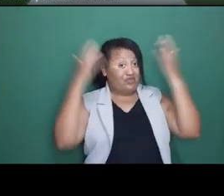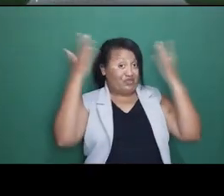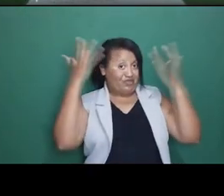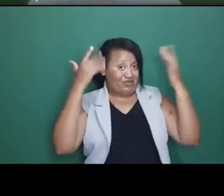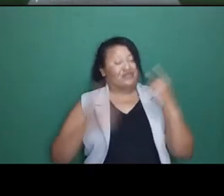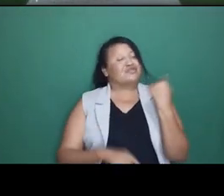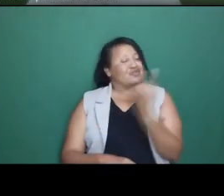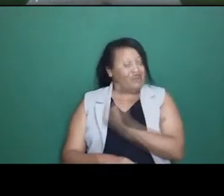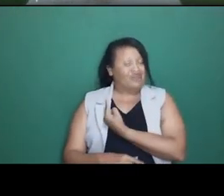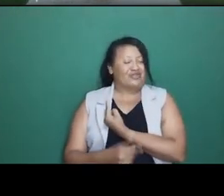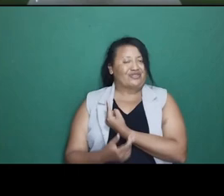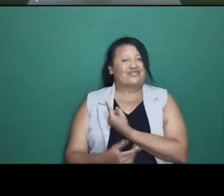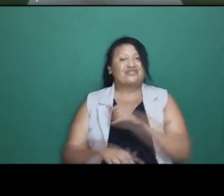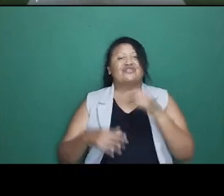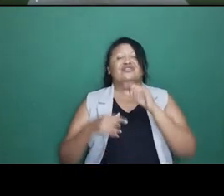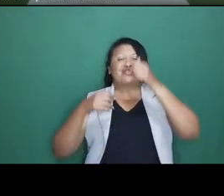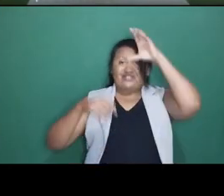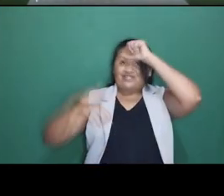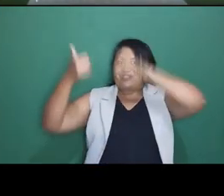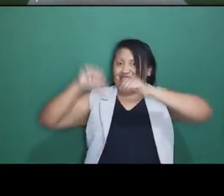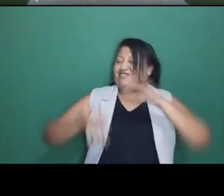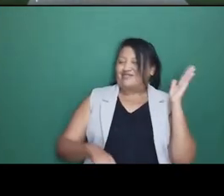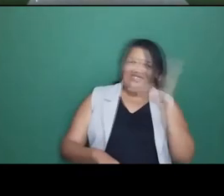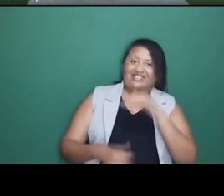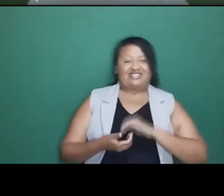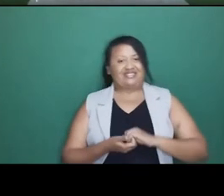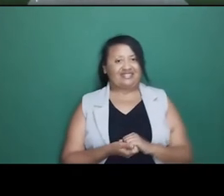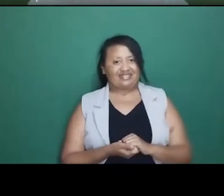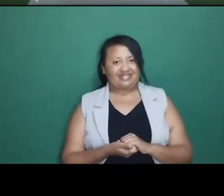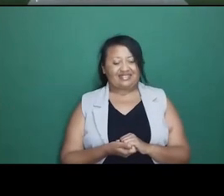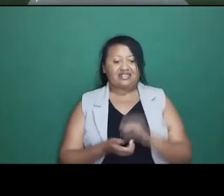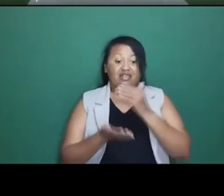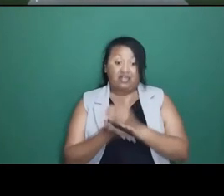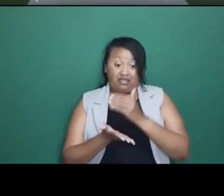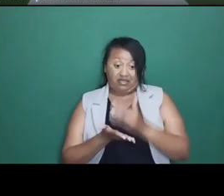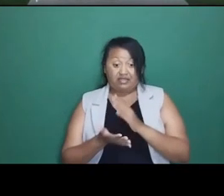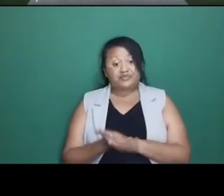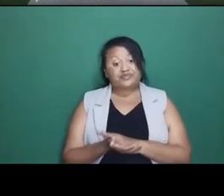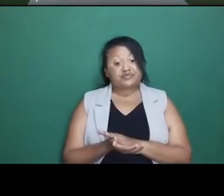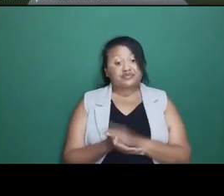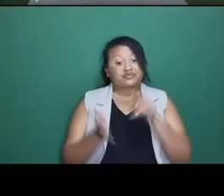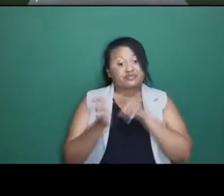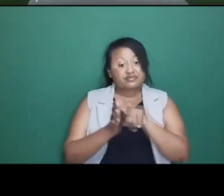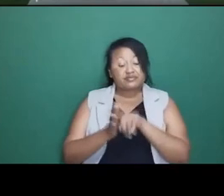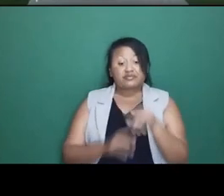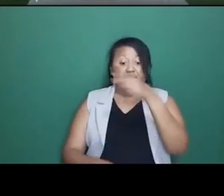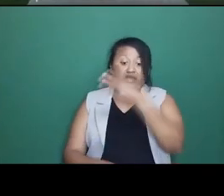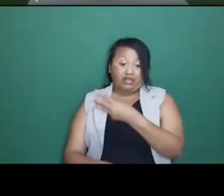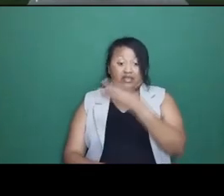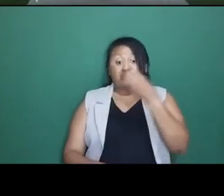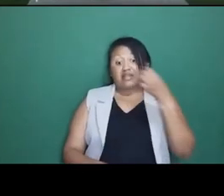do nosso simulado vamos lá vamos se preocupar começando com a questão 34